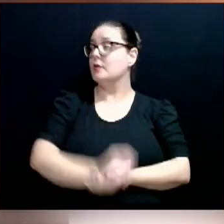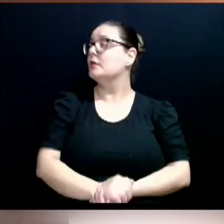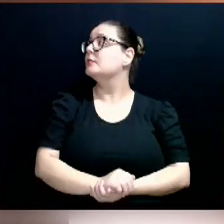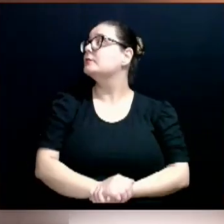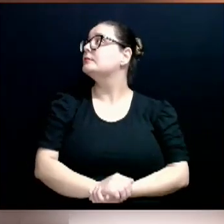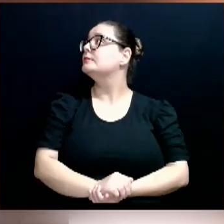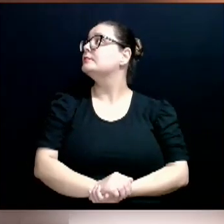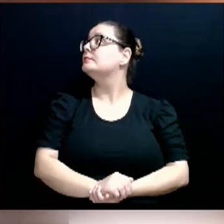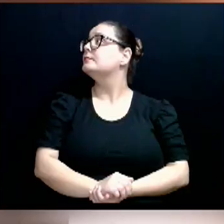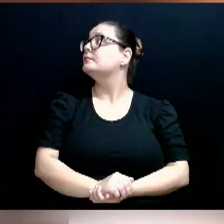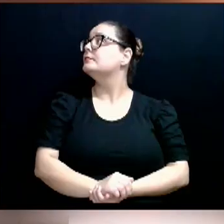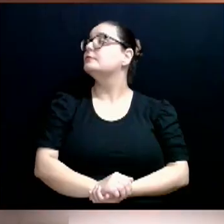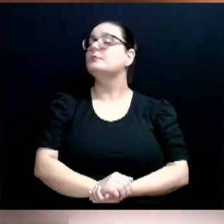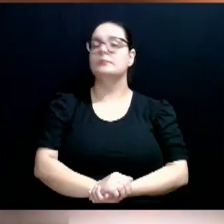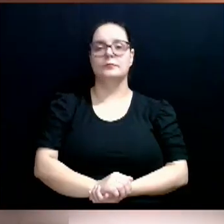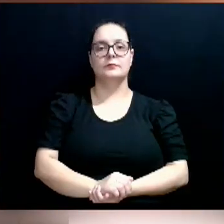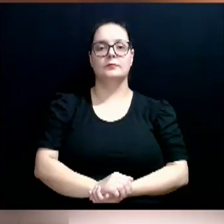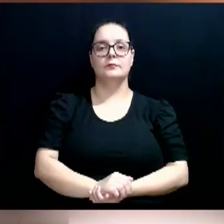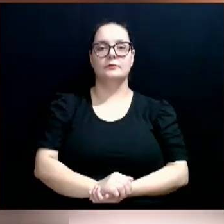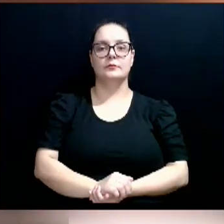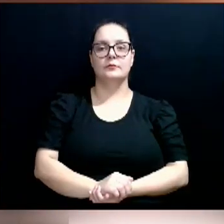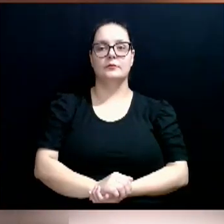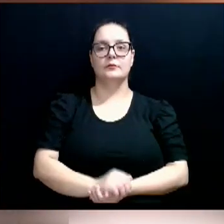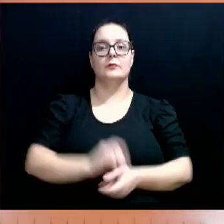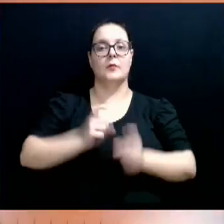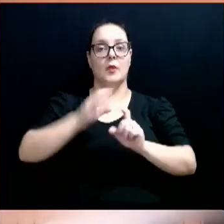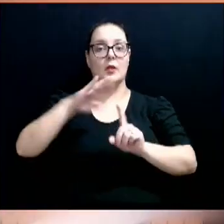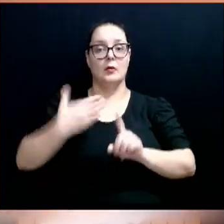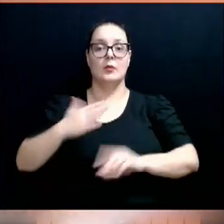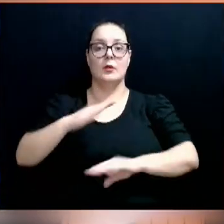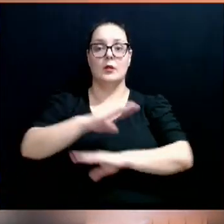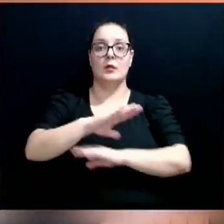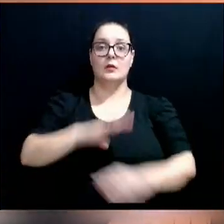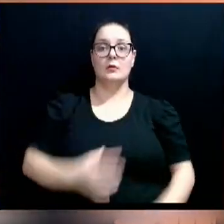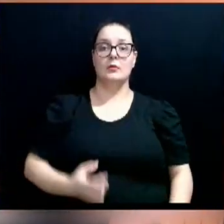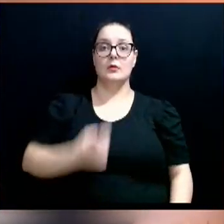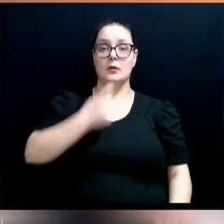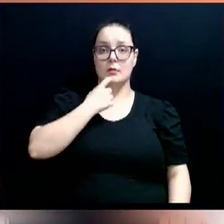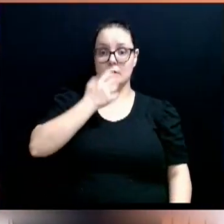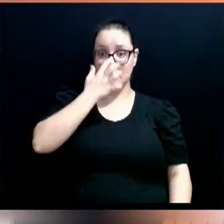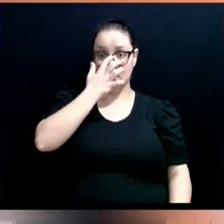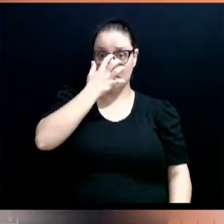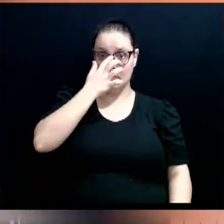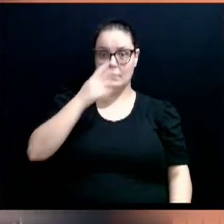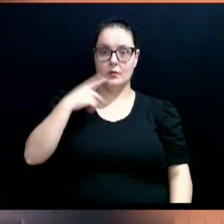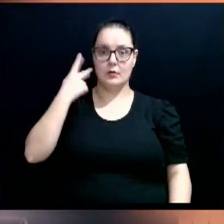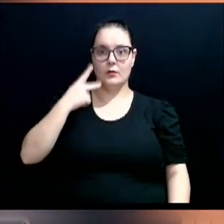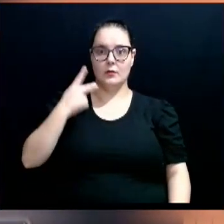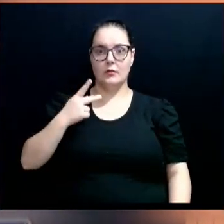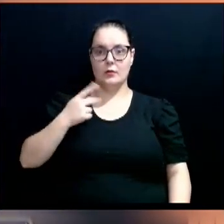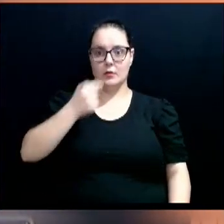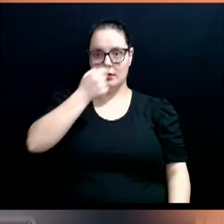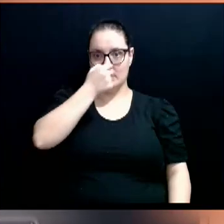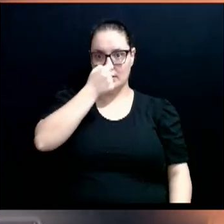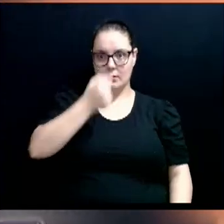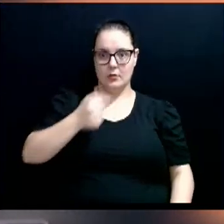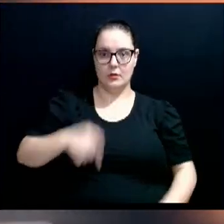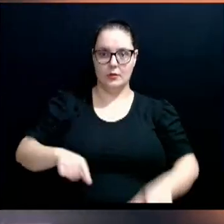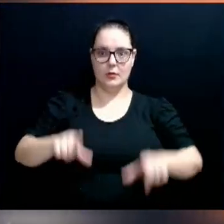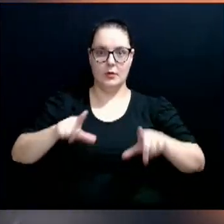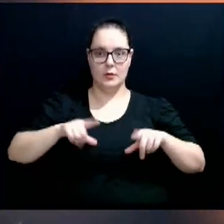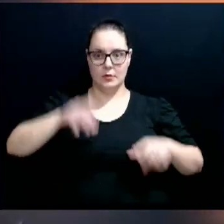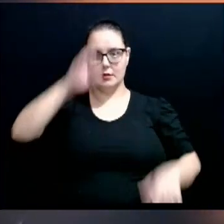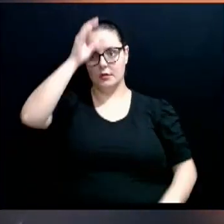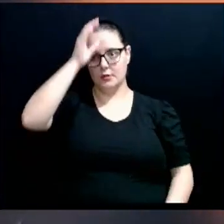Na 86ª reunião solene da Câmara Municipal de Campinas, o vereador Roberto Alves entregou o título de cidadão